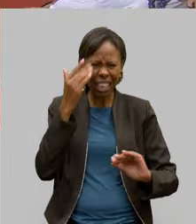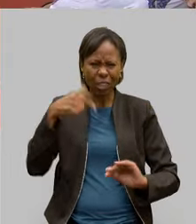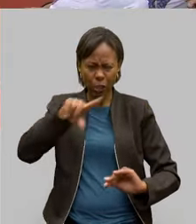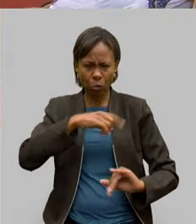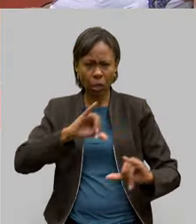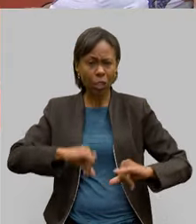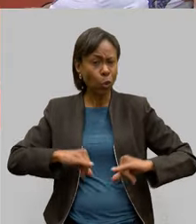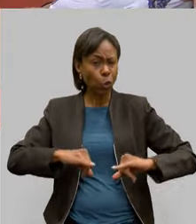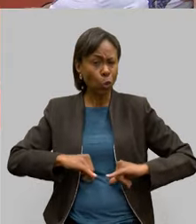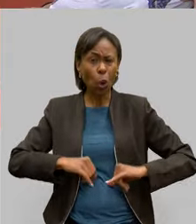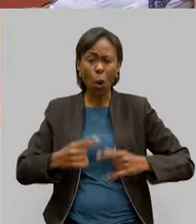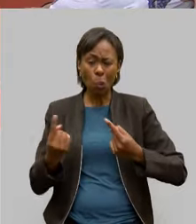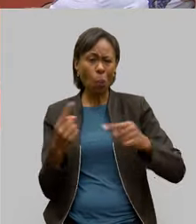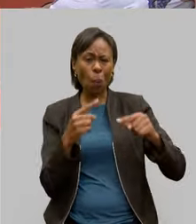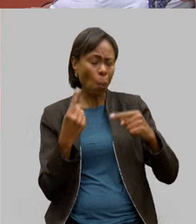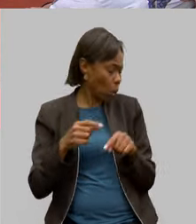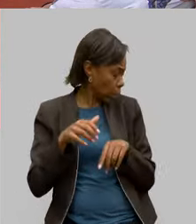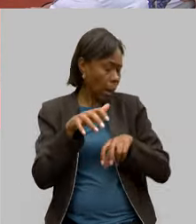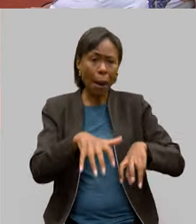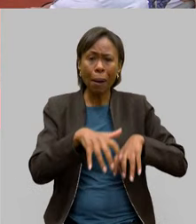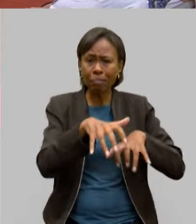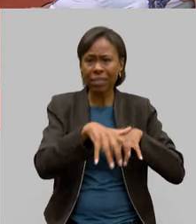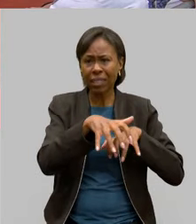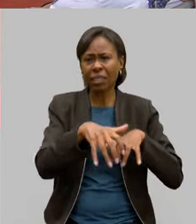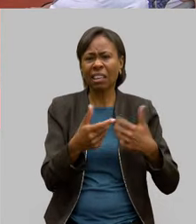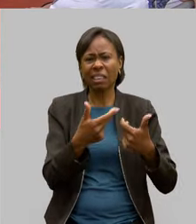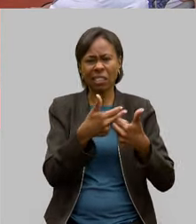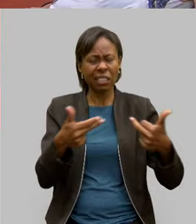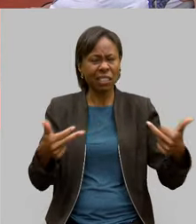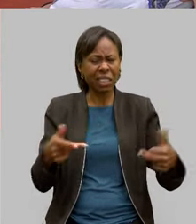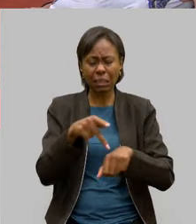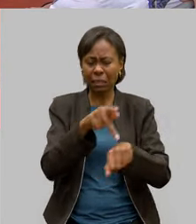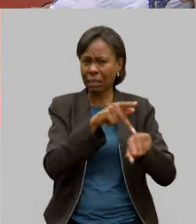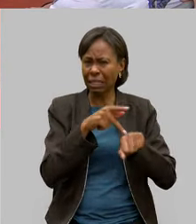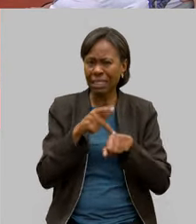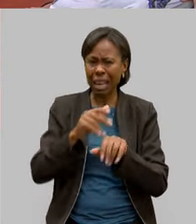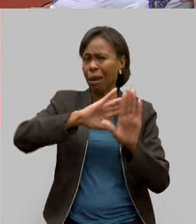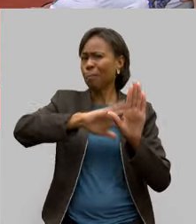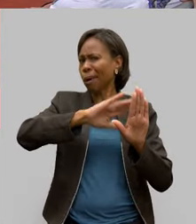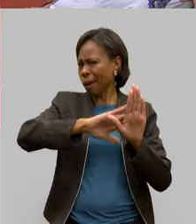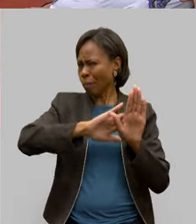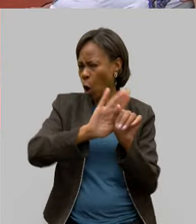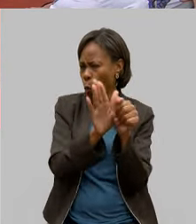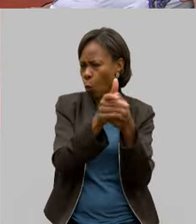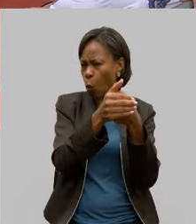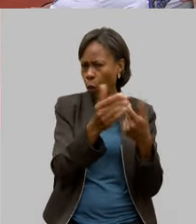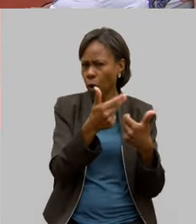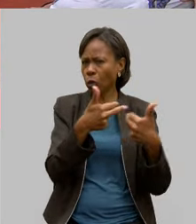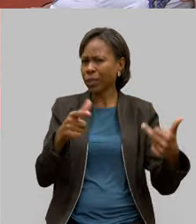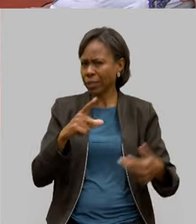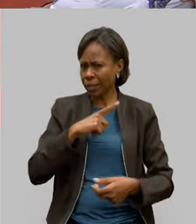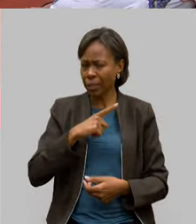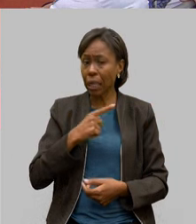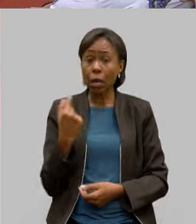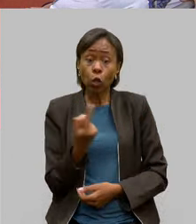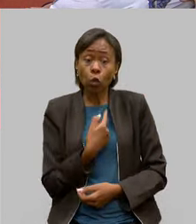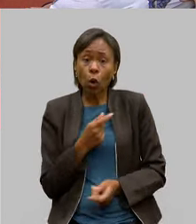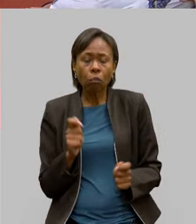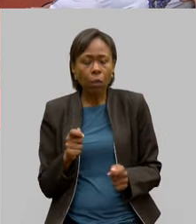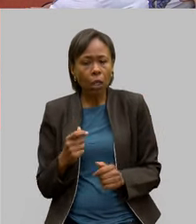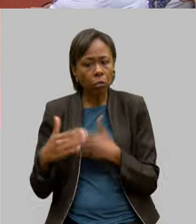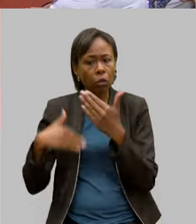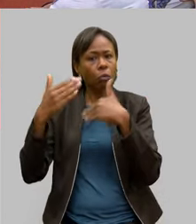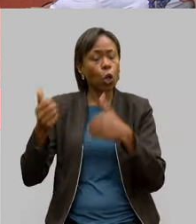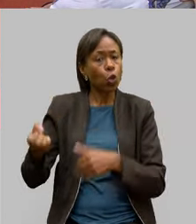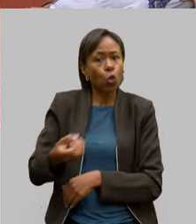contra a mineração com todo tudo que rola por trás obscuro aí sendo que a gente poderia est desenvolvendo o novo